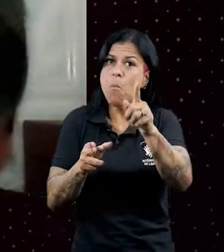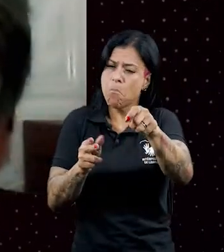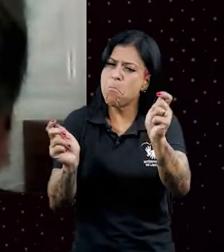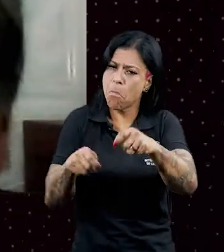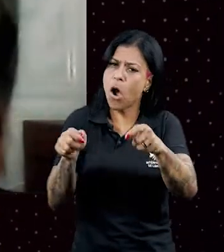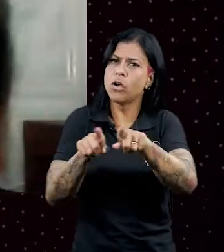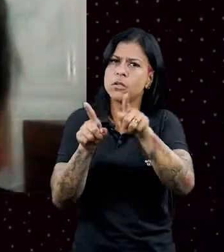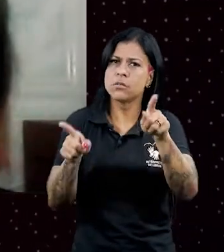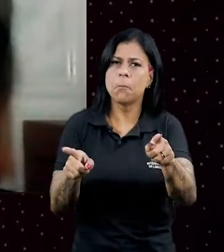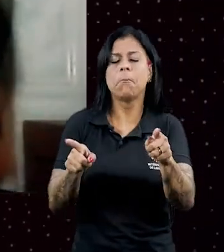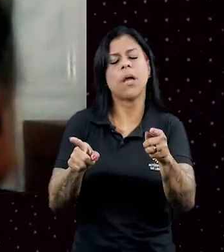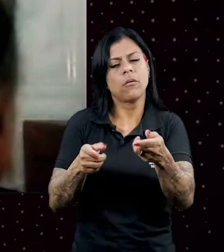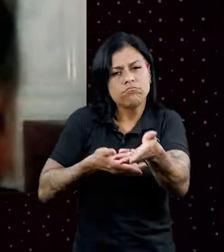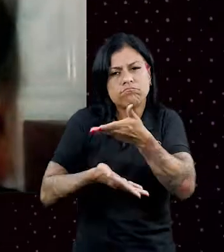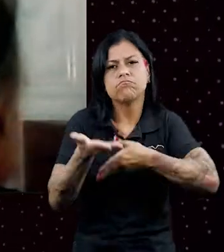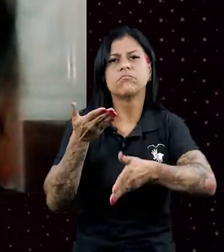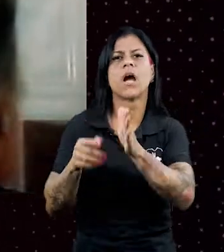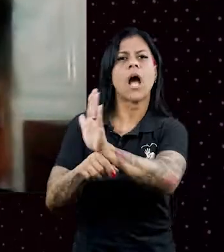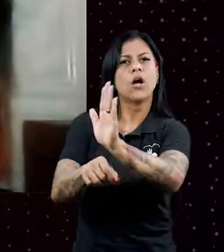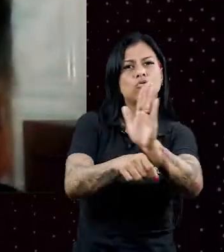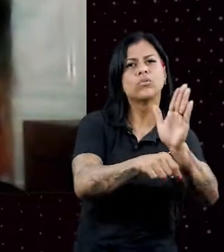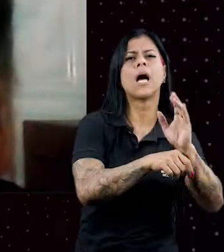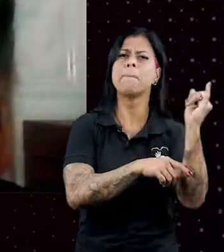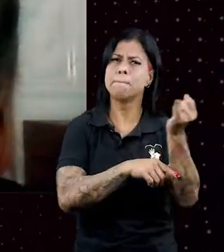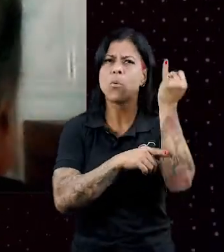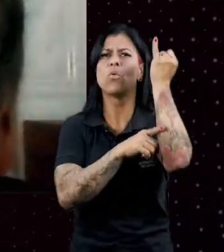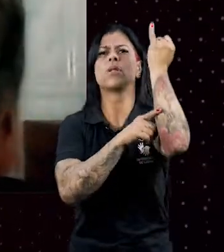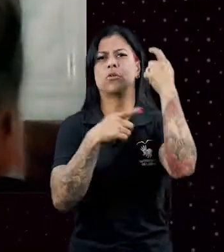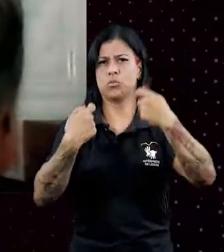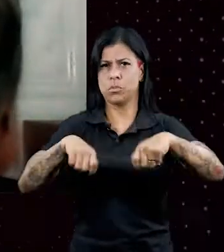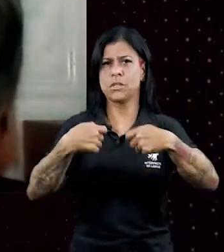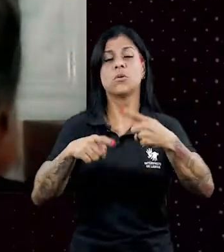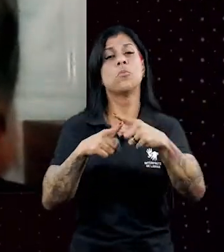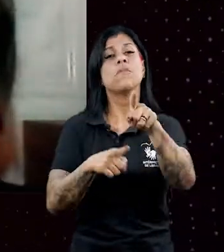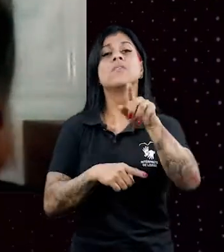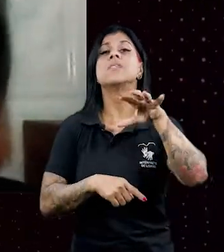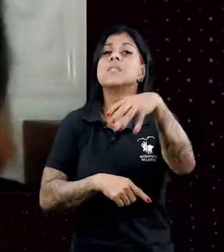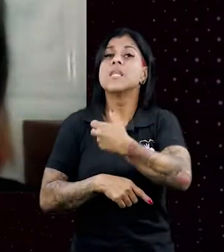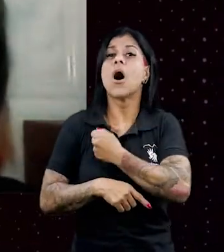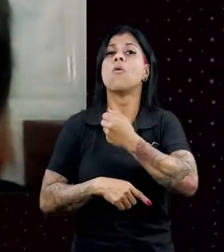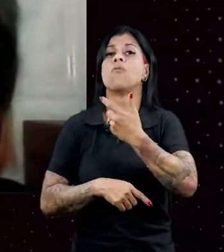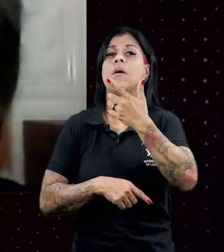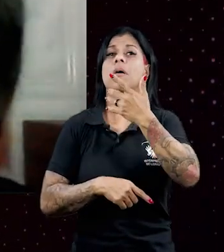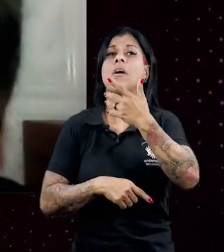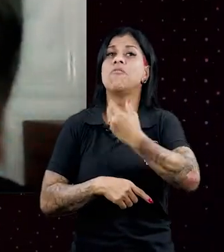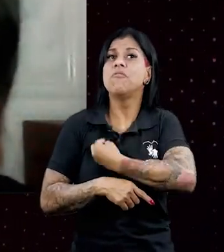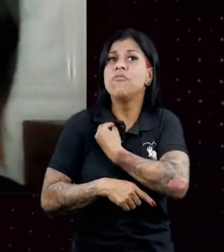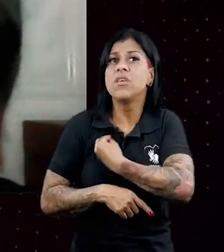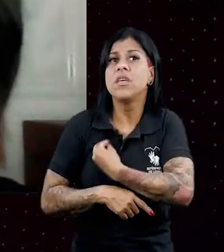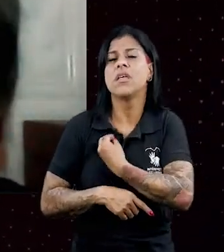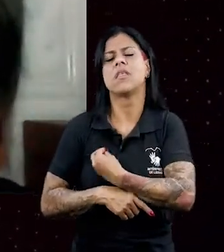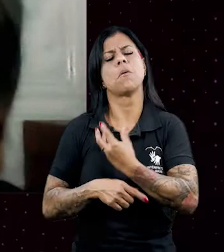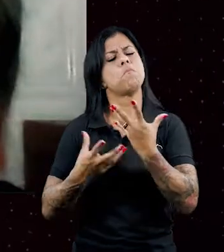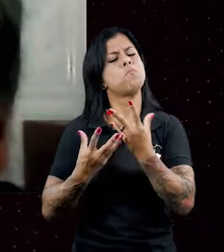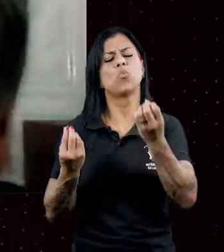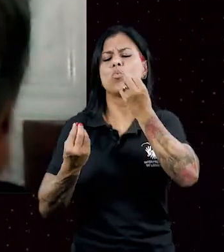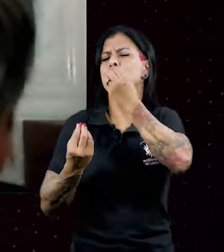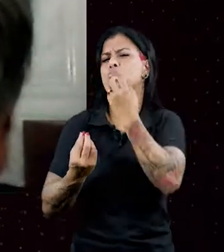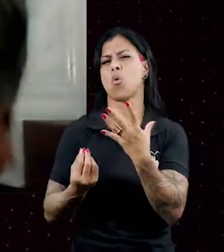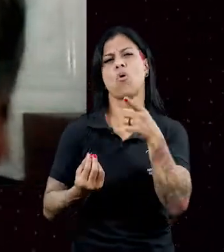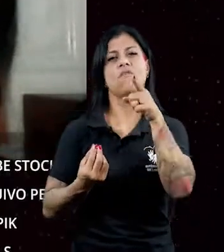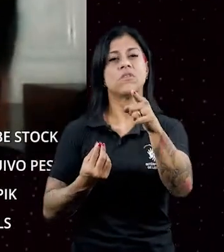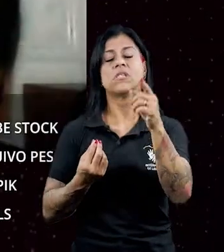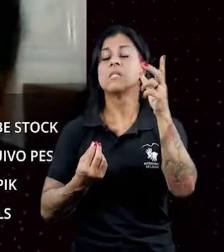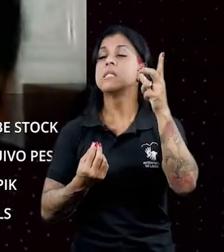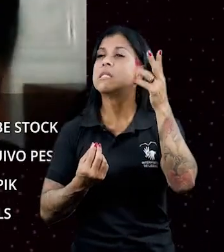muito importante você participar dessa doação, porque você salva a vida. Tipo, é